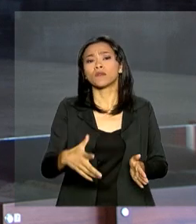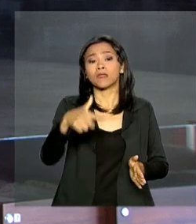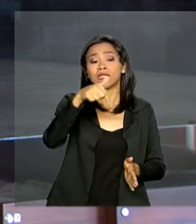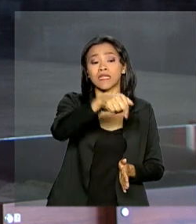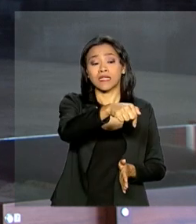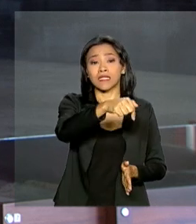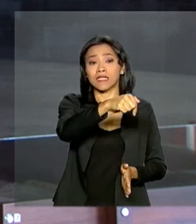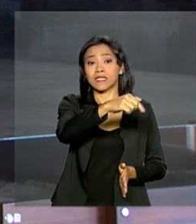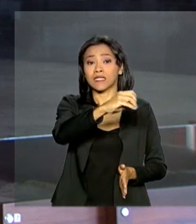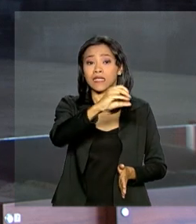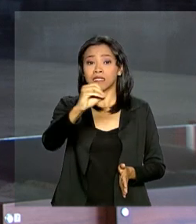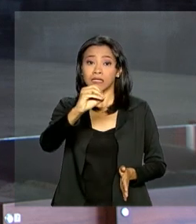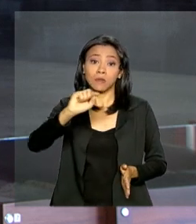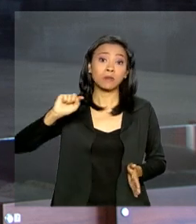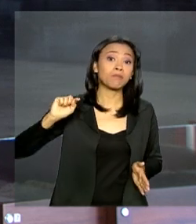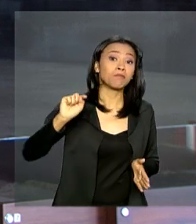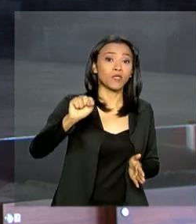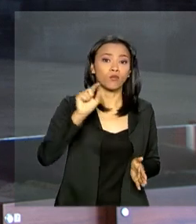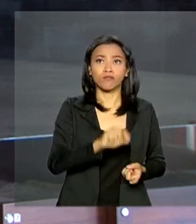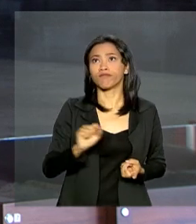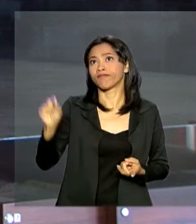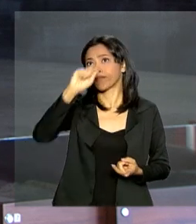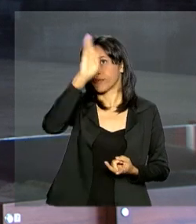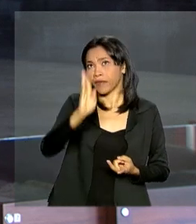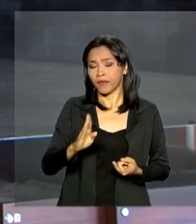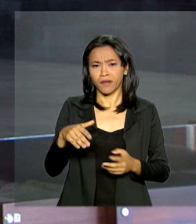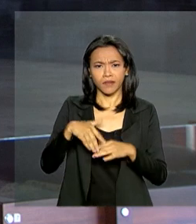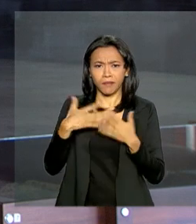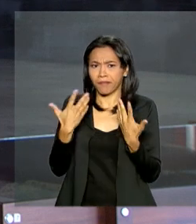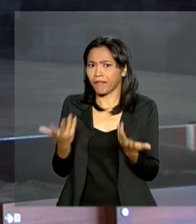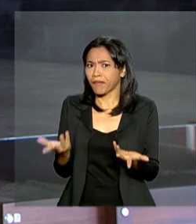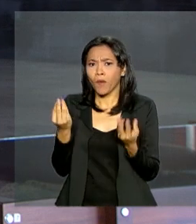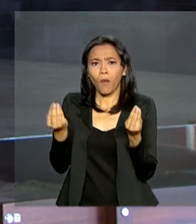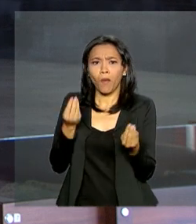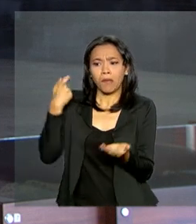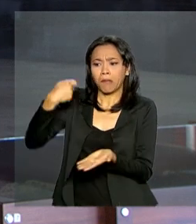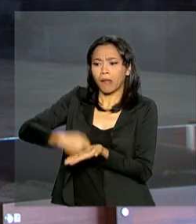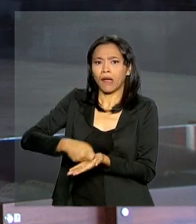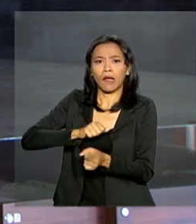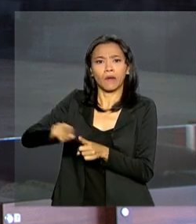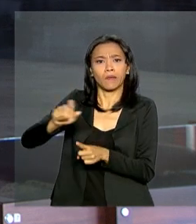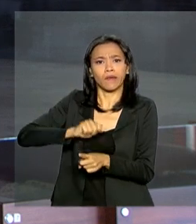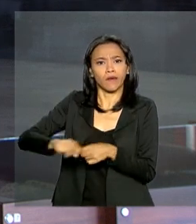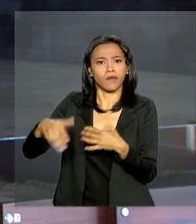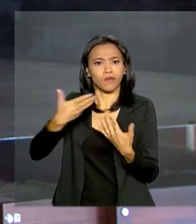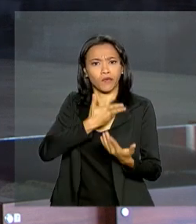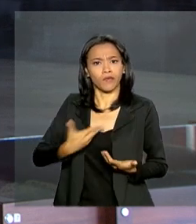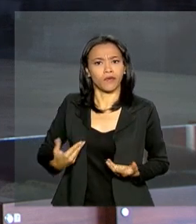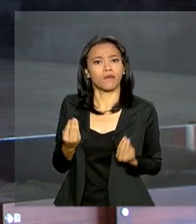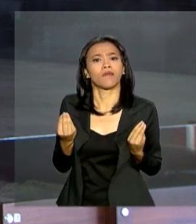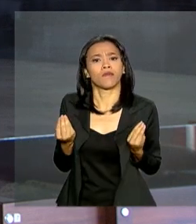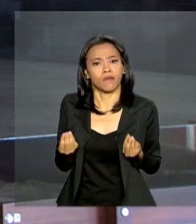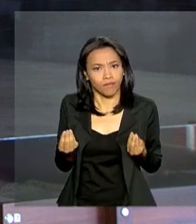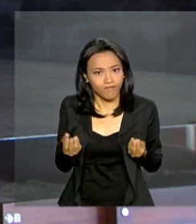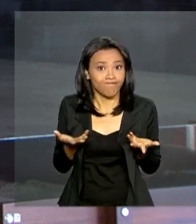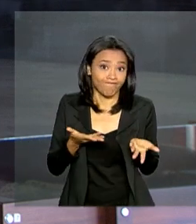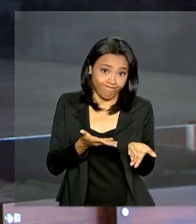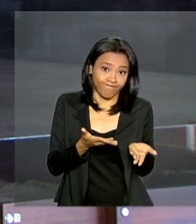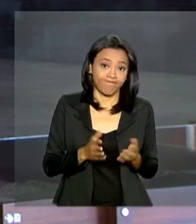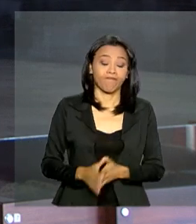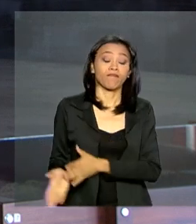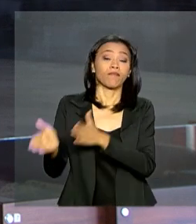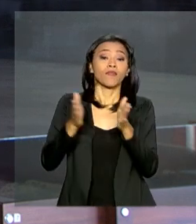espalhados pelo país o que não justifica os gastos e nem o pagamento de aluguéis outros assuntos também devem